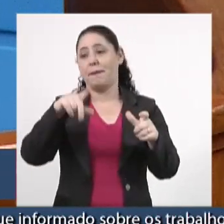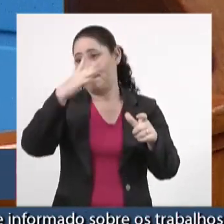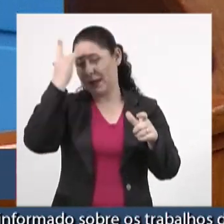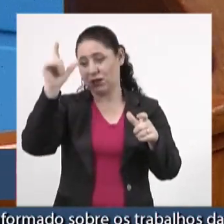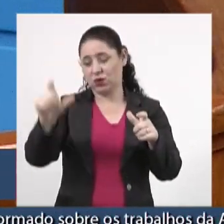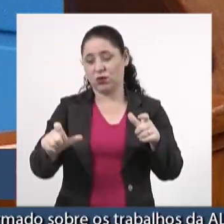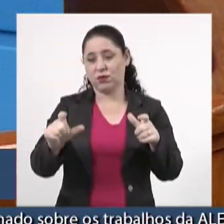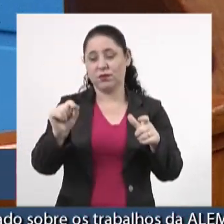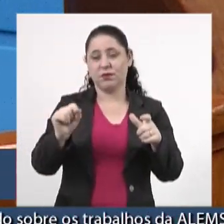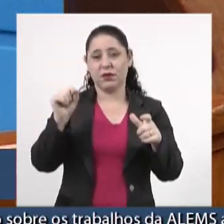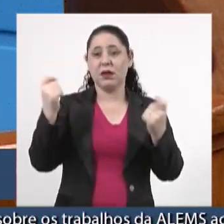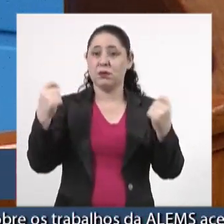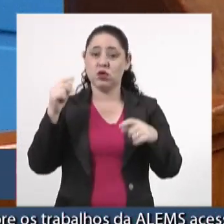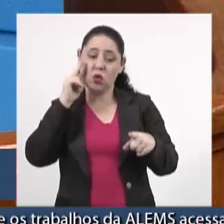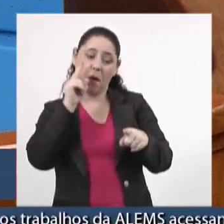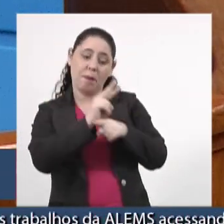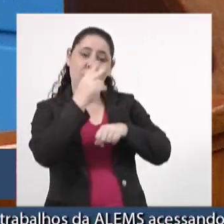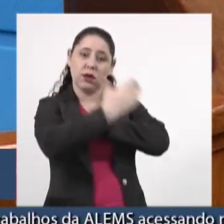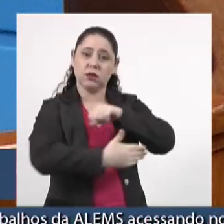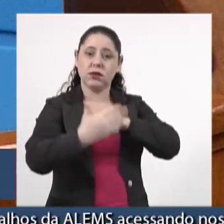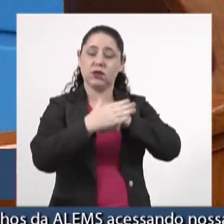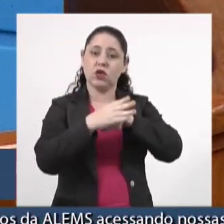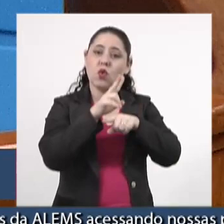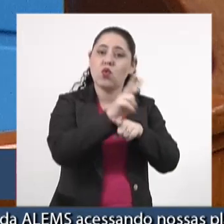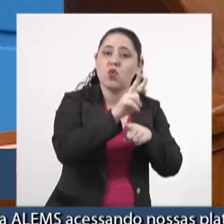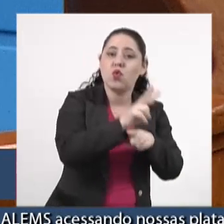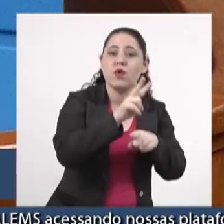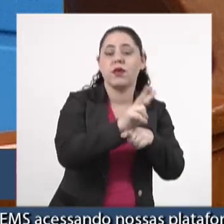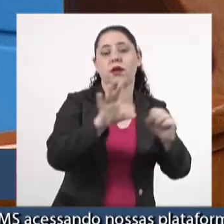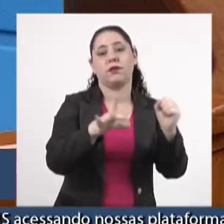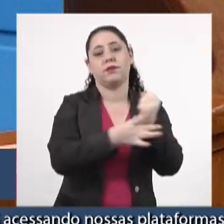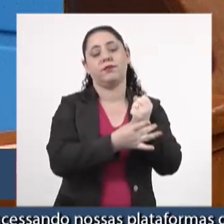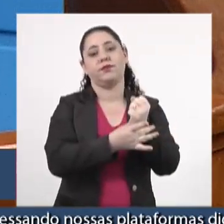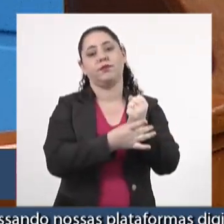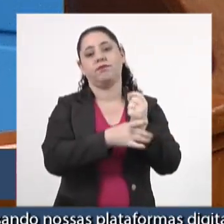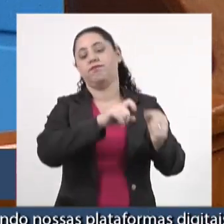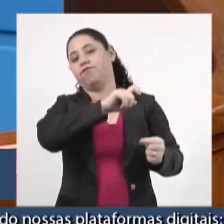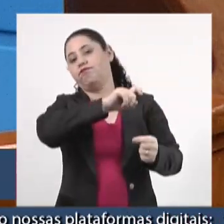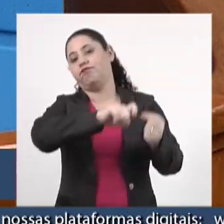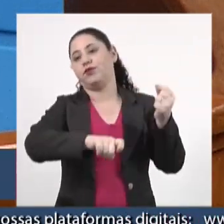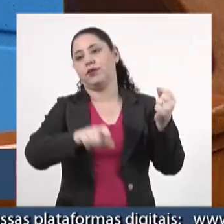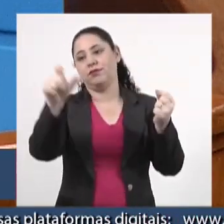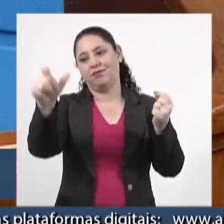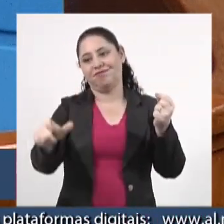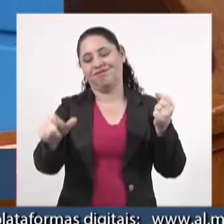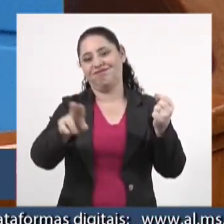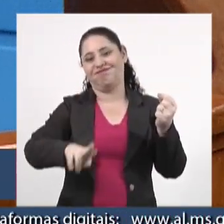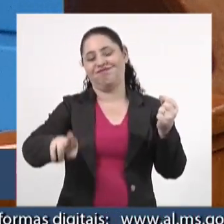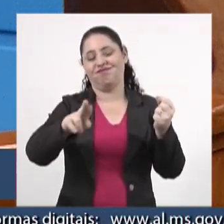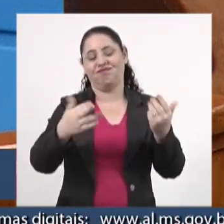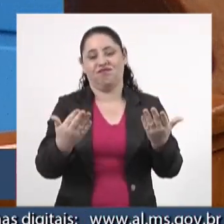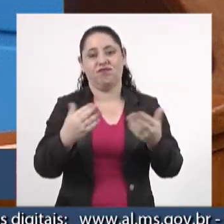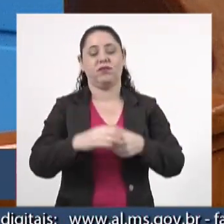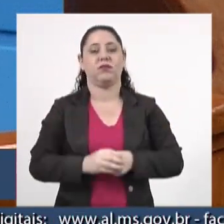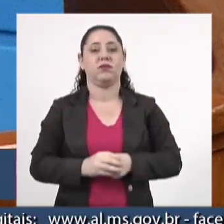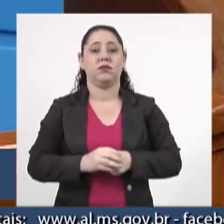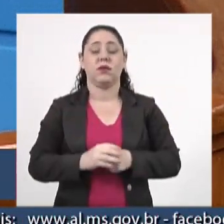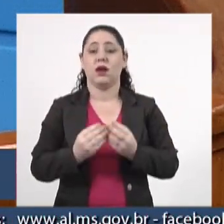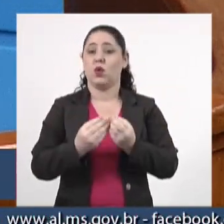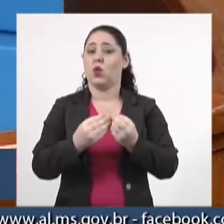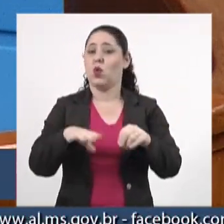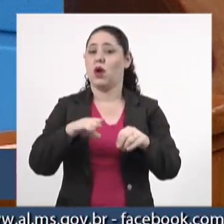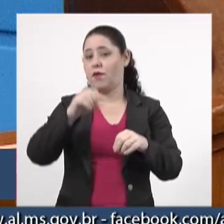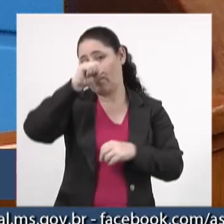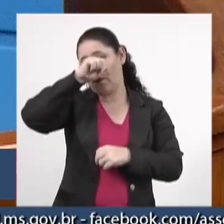que deveria realmente ali zelar pela sua segurança, e ela foi violada por essa pessoa. Então, as consequências